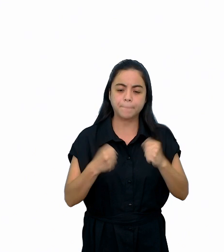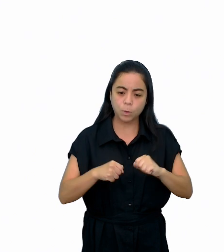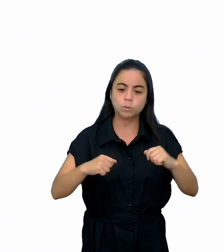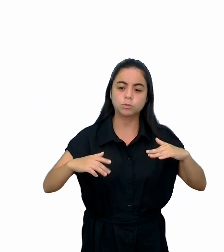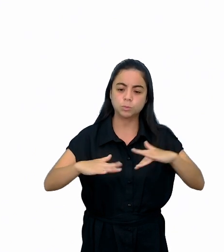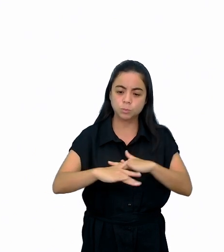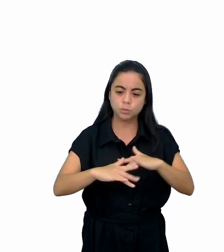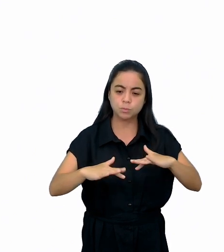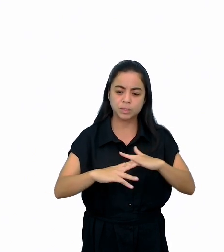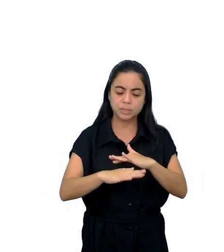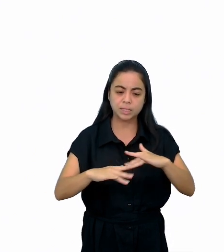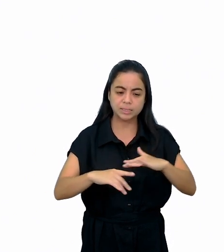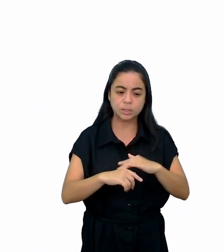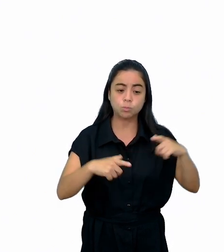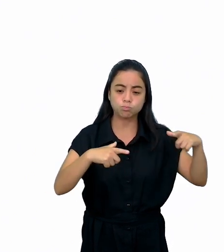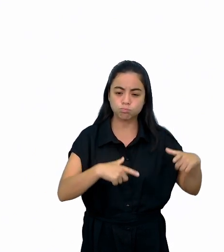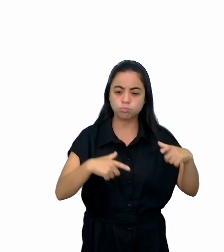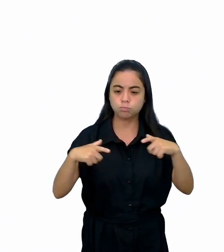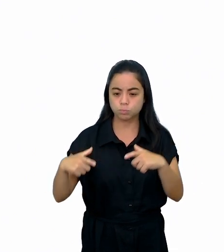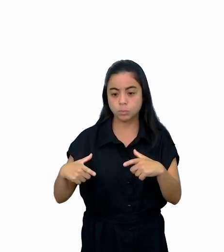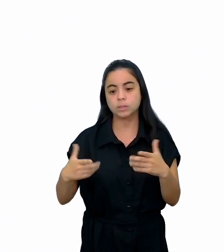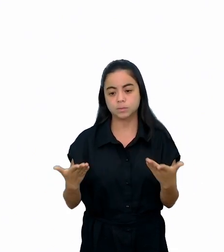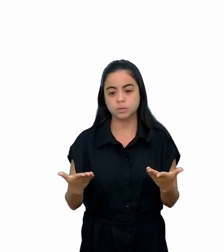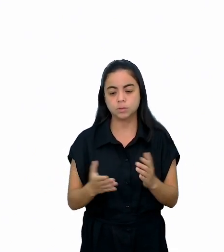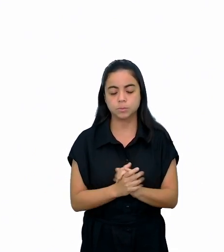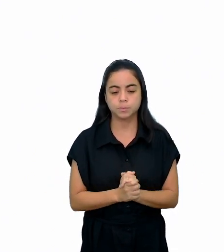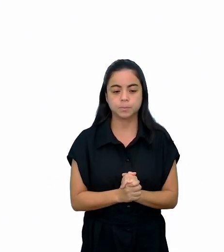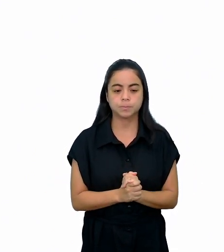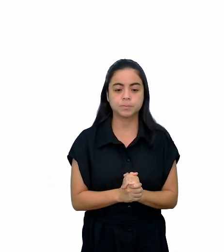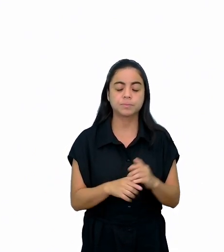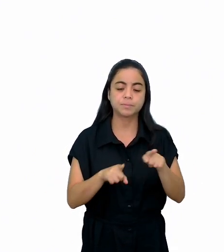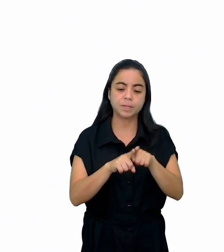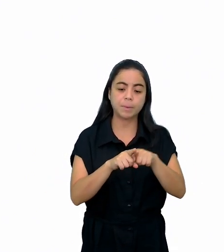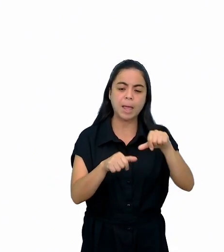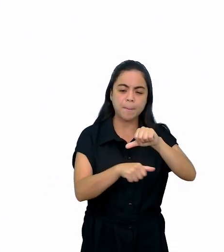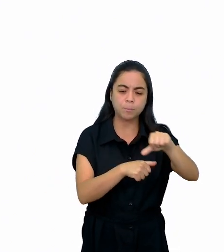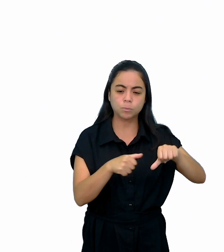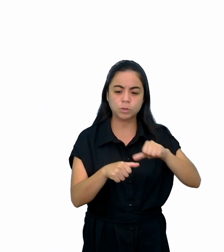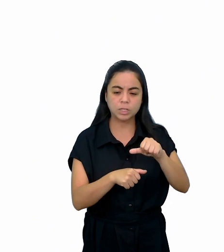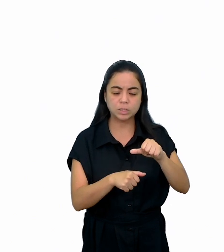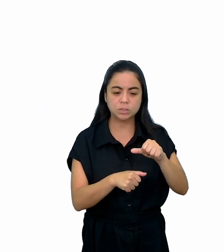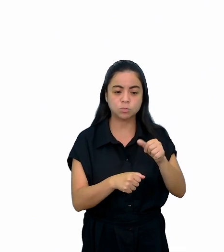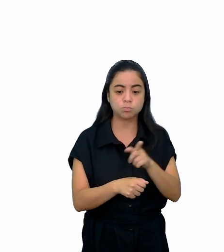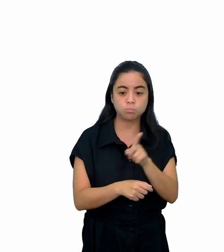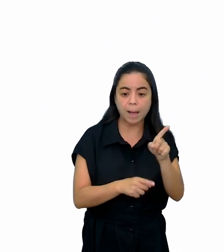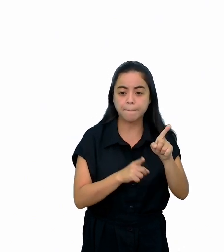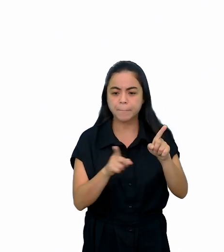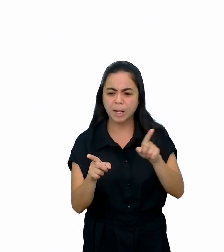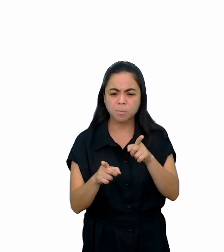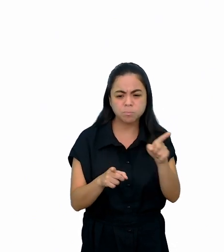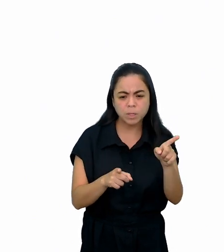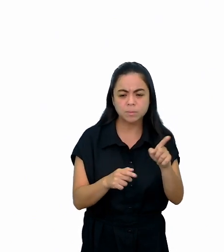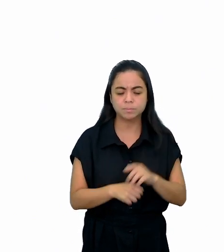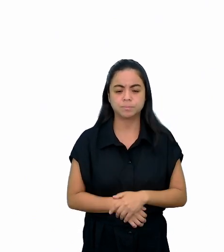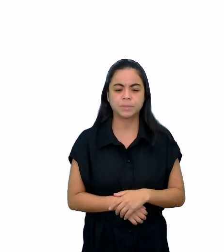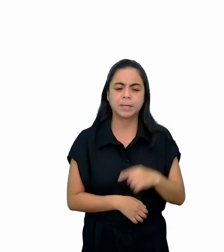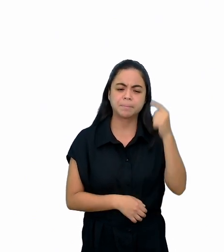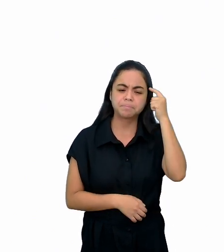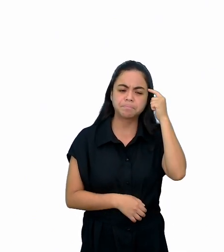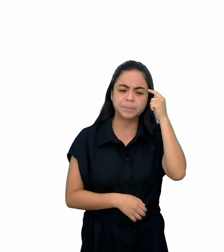movimentação de um dado espaço, né? Incluindo aí a mudança de direção, de sentido, com base em